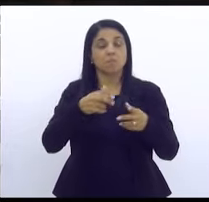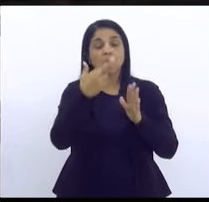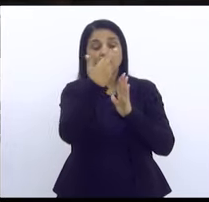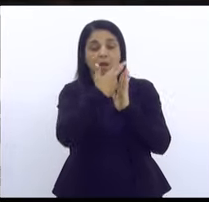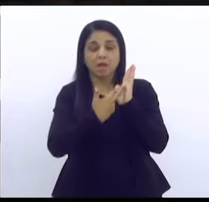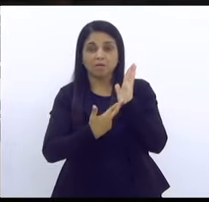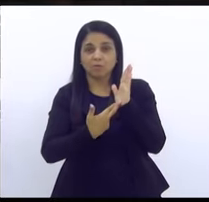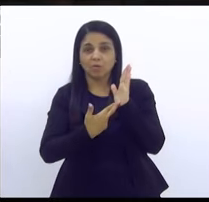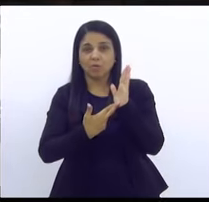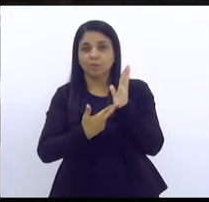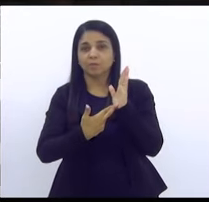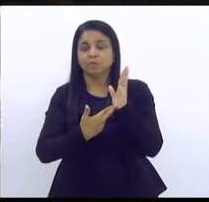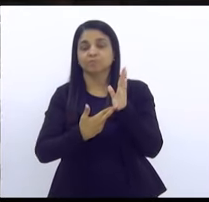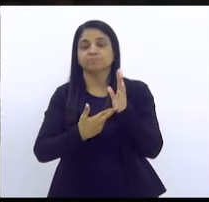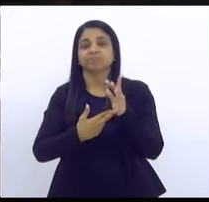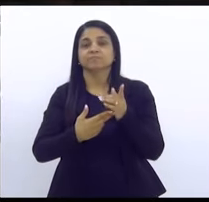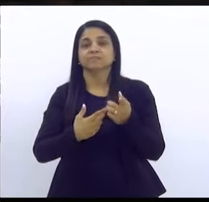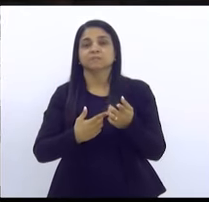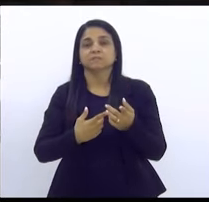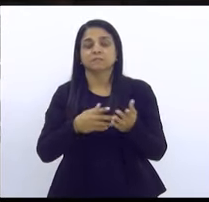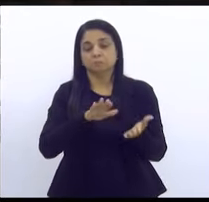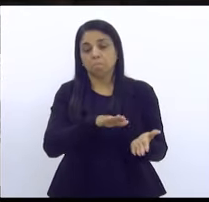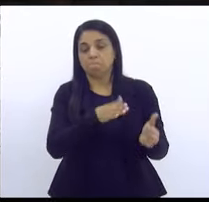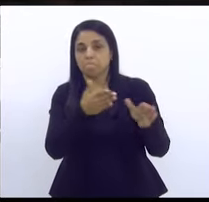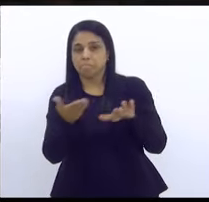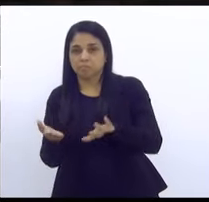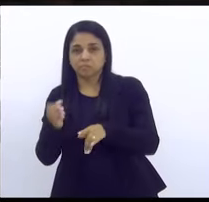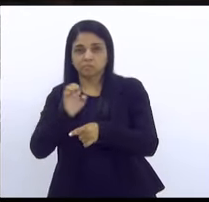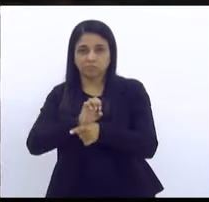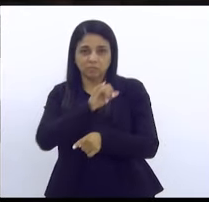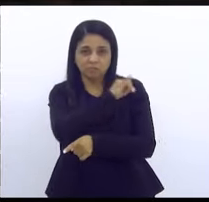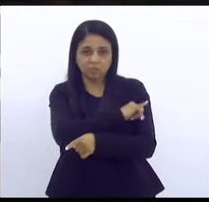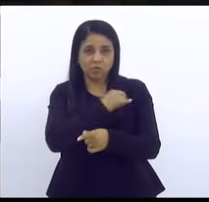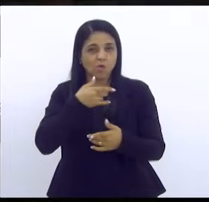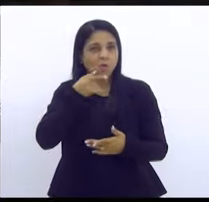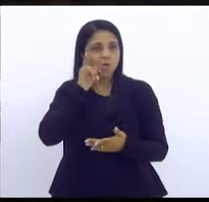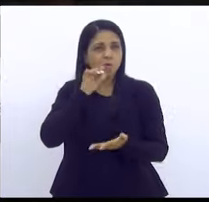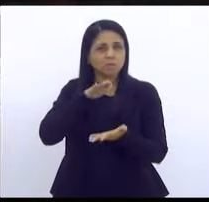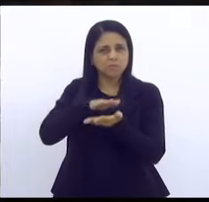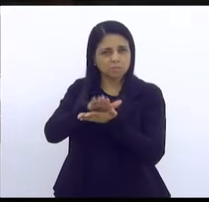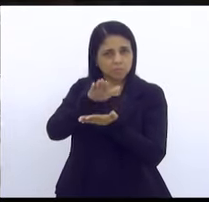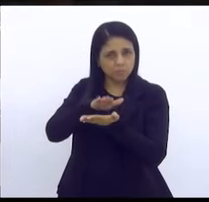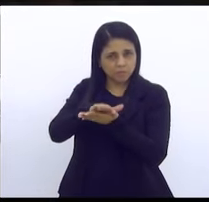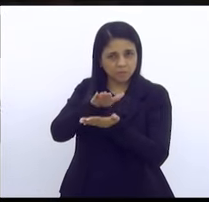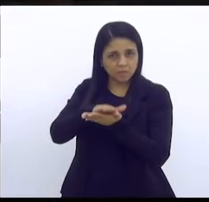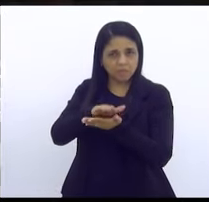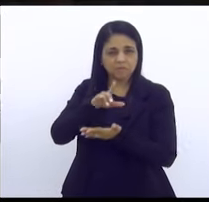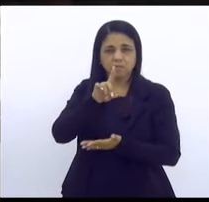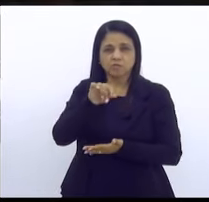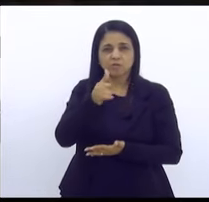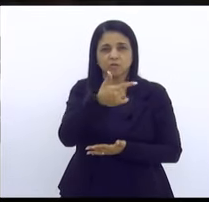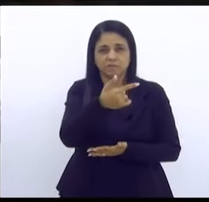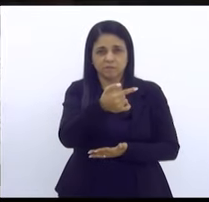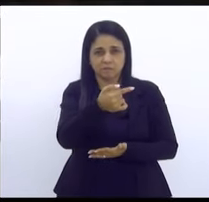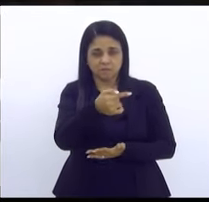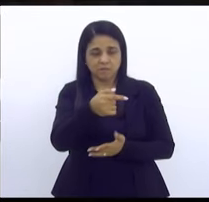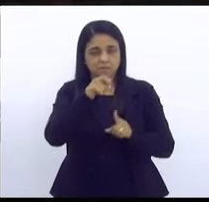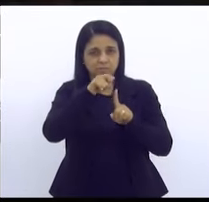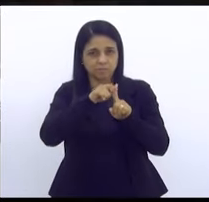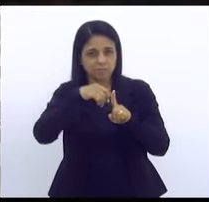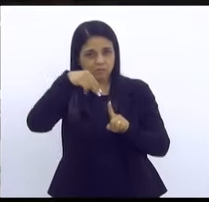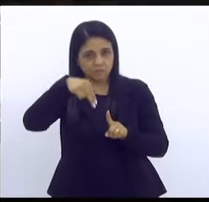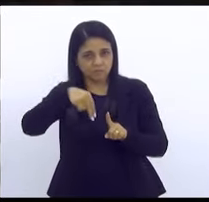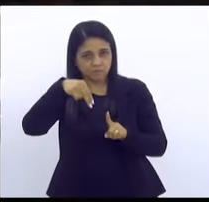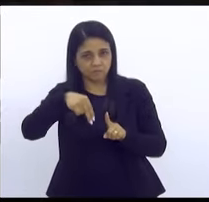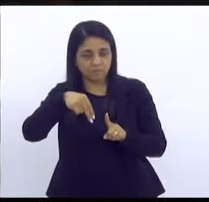sobre as chacinas no Rio de Janeiro, que foram publicadas ontem, dia 27 de novembro, com